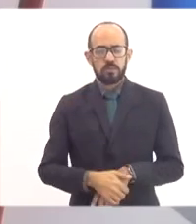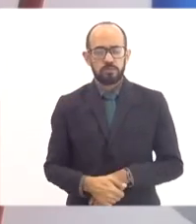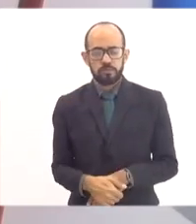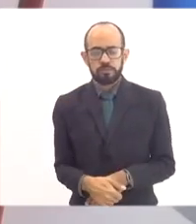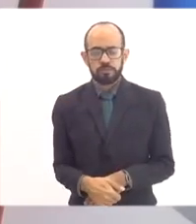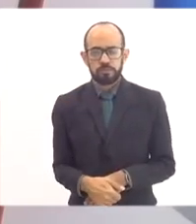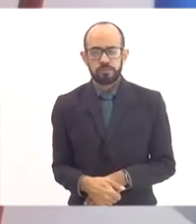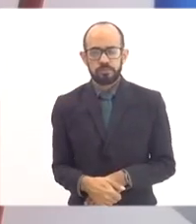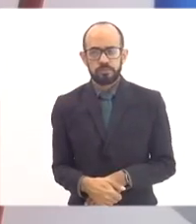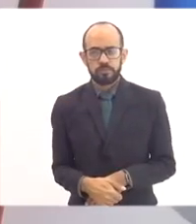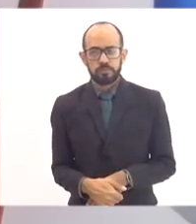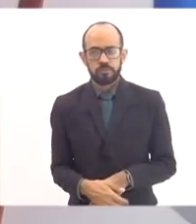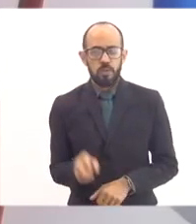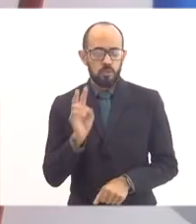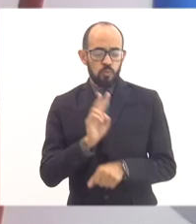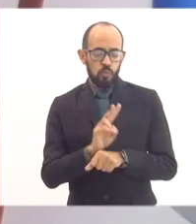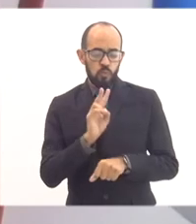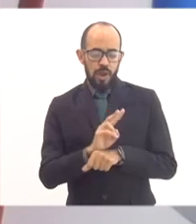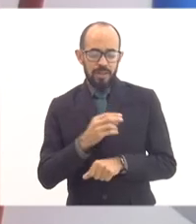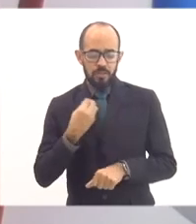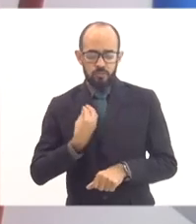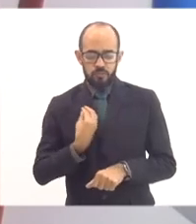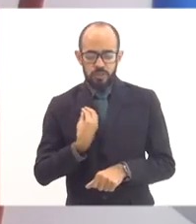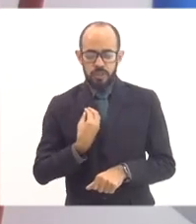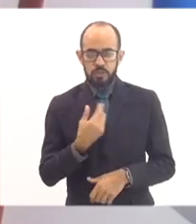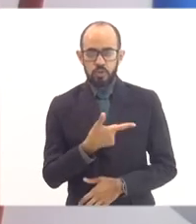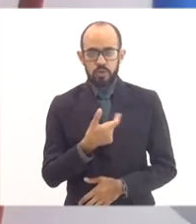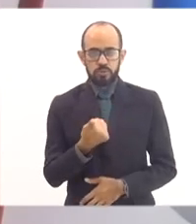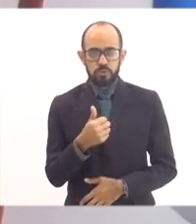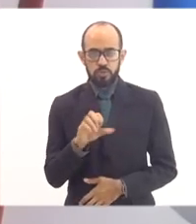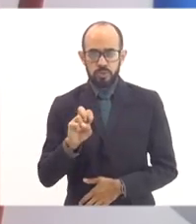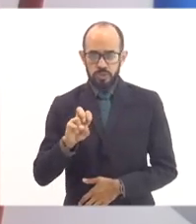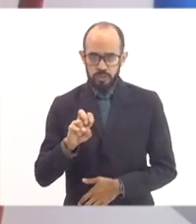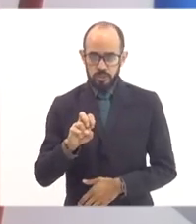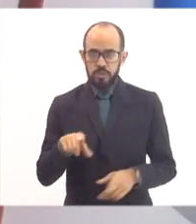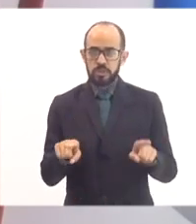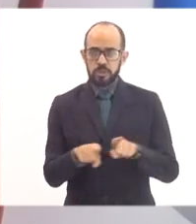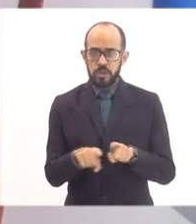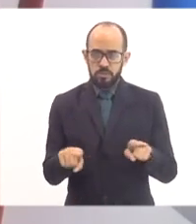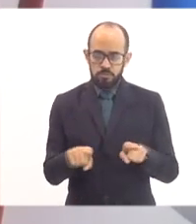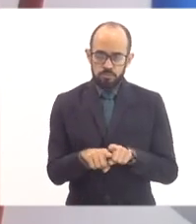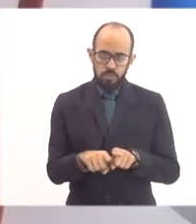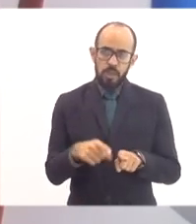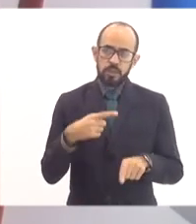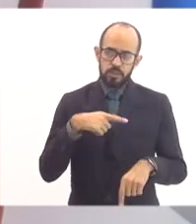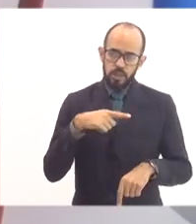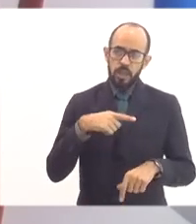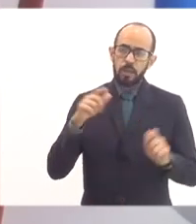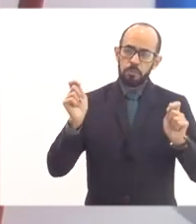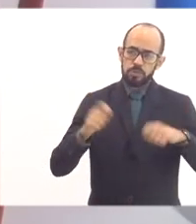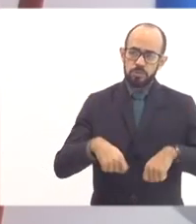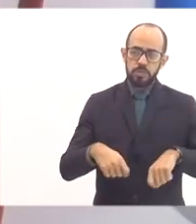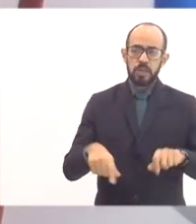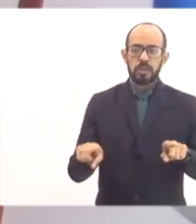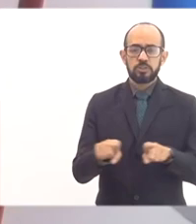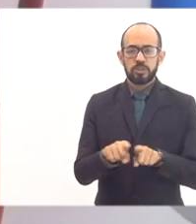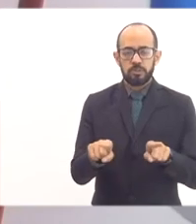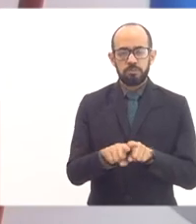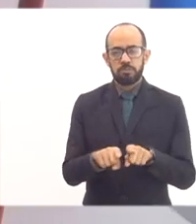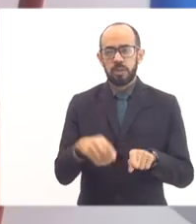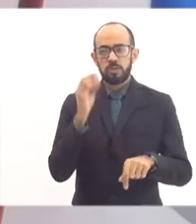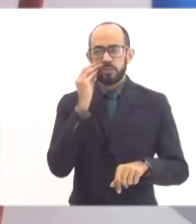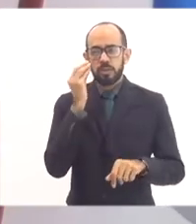interesse. Guarda-vidas, 2015, também se enquadra na hipótese, na possibilidade de um TAF